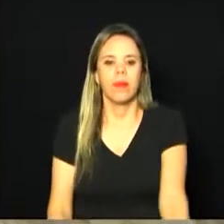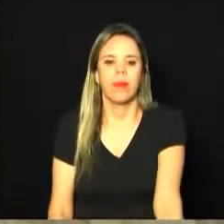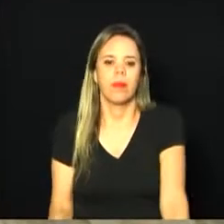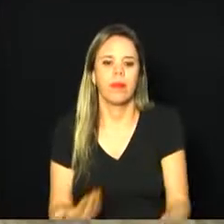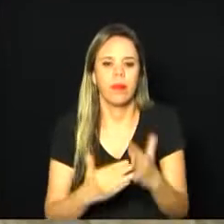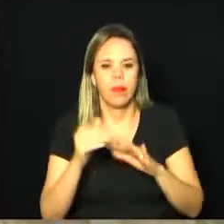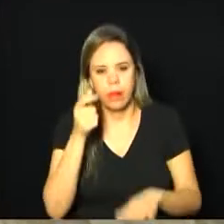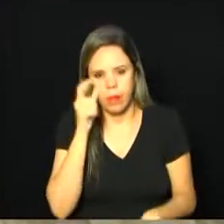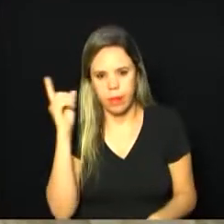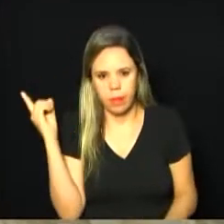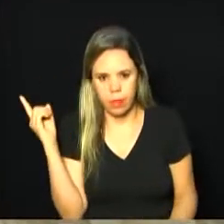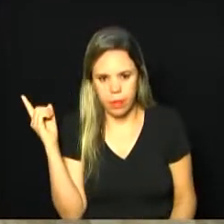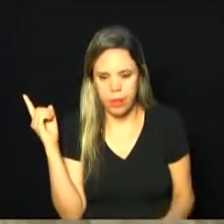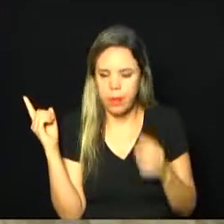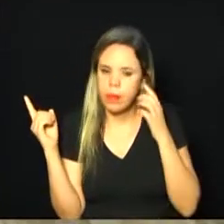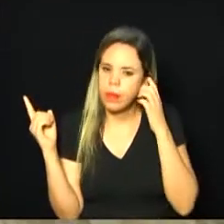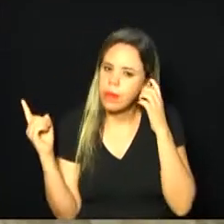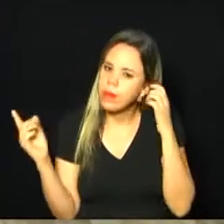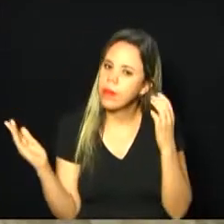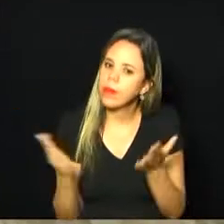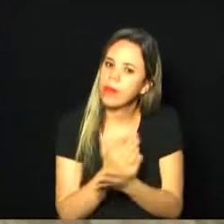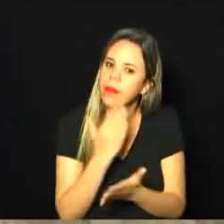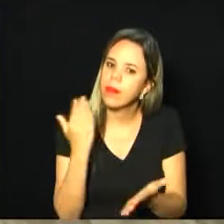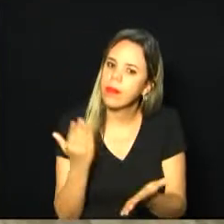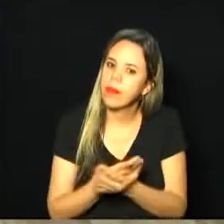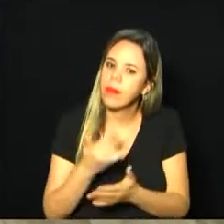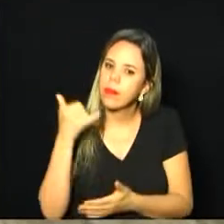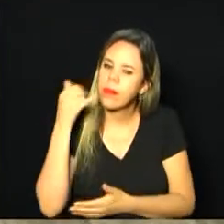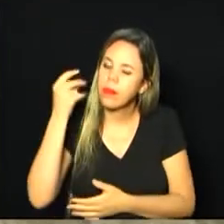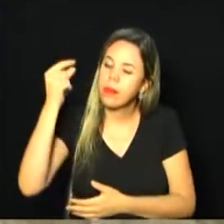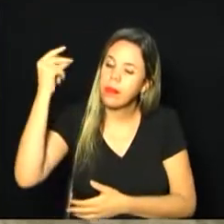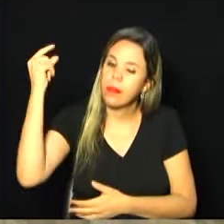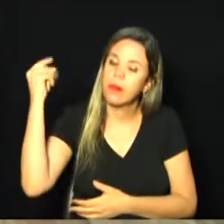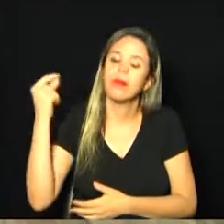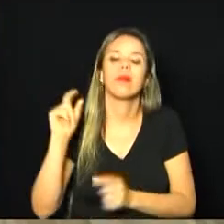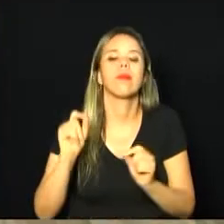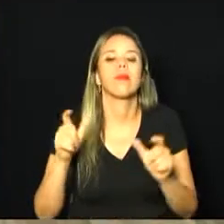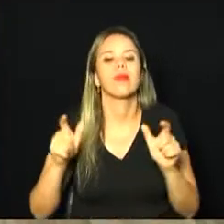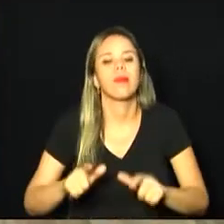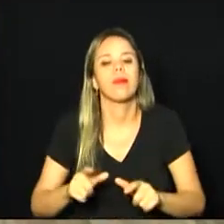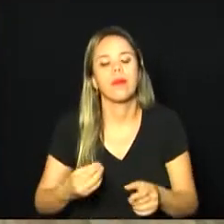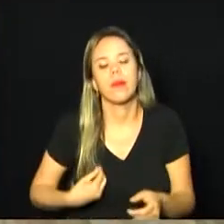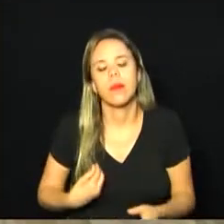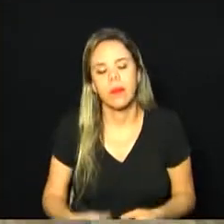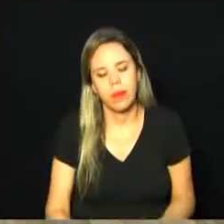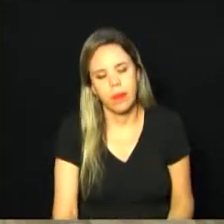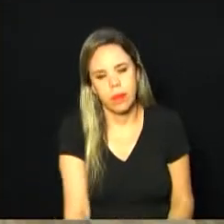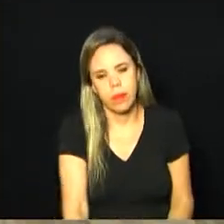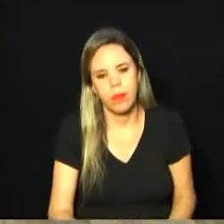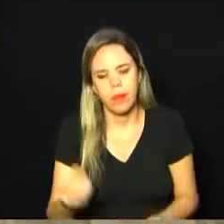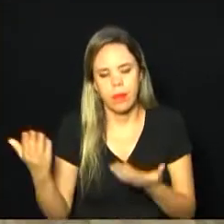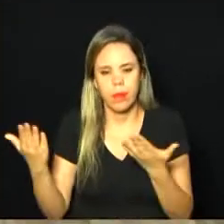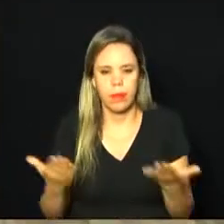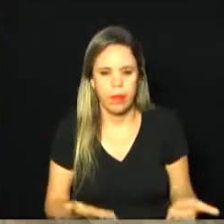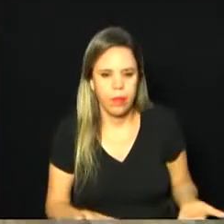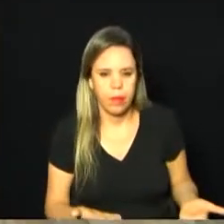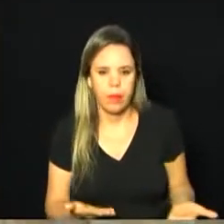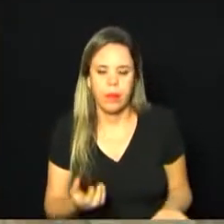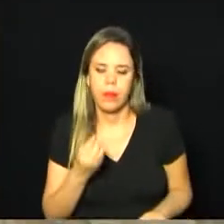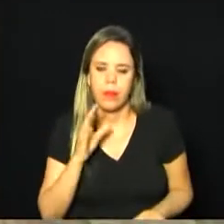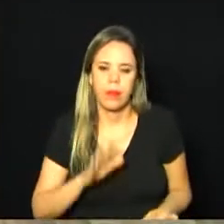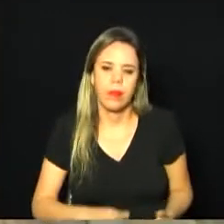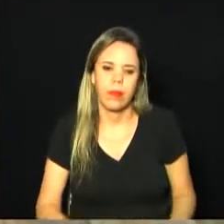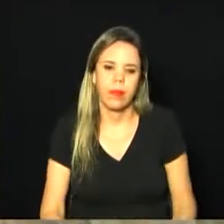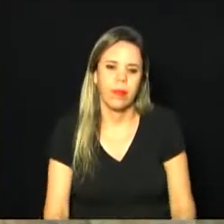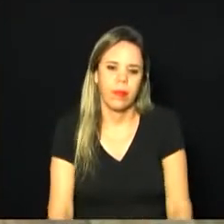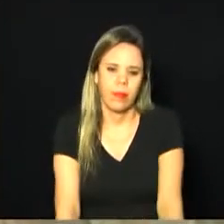colégio tô vendo aí Ó livros um telefone antigo em que parte que você está seja bem-vinda e boa